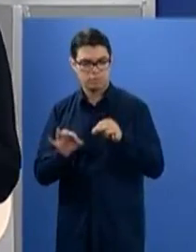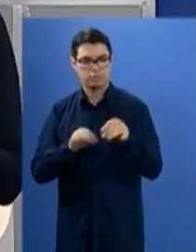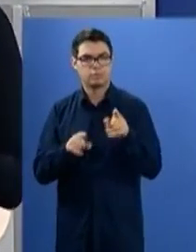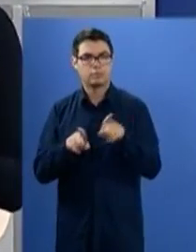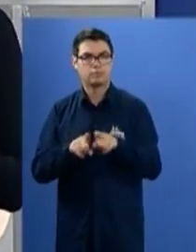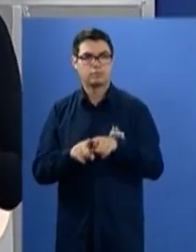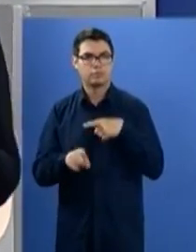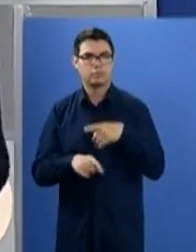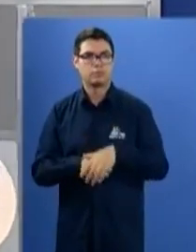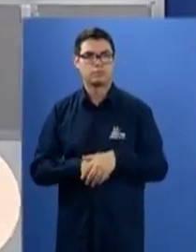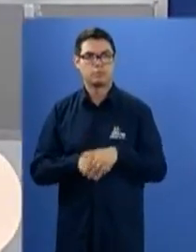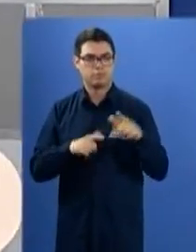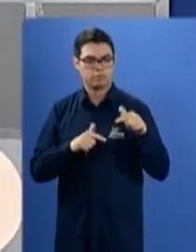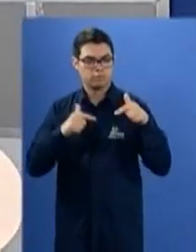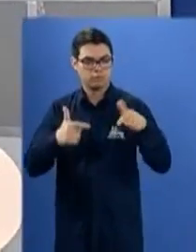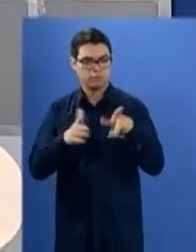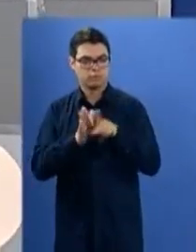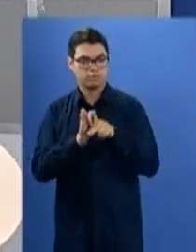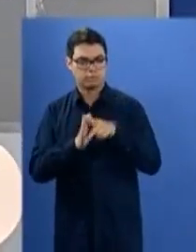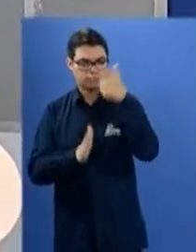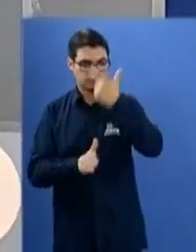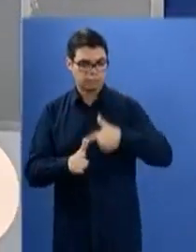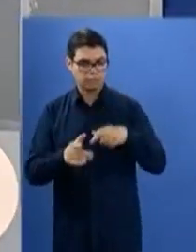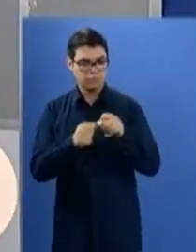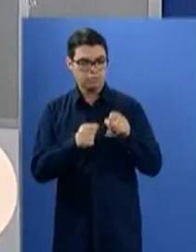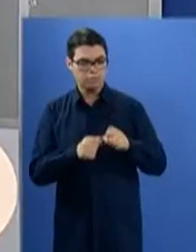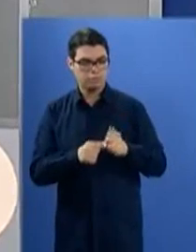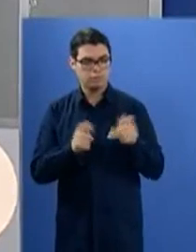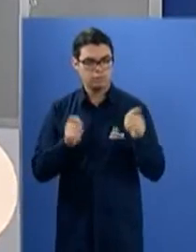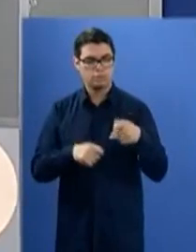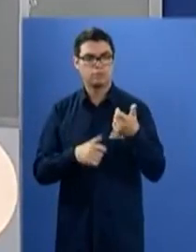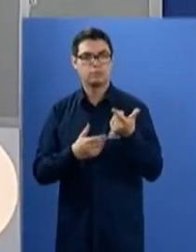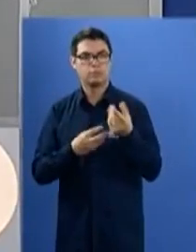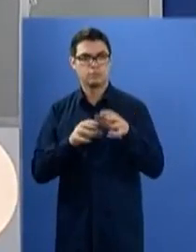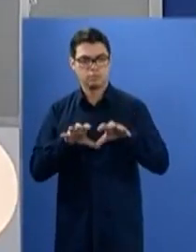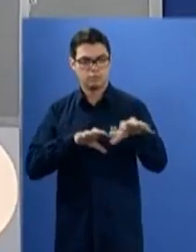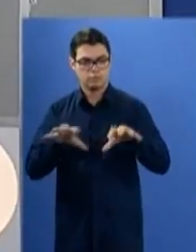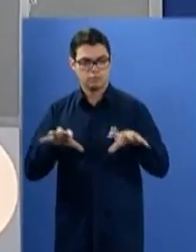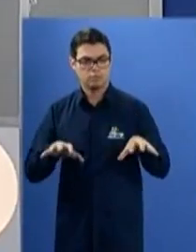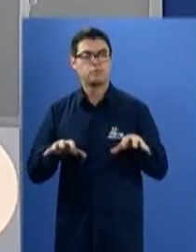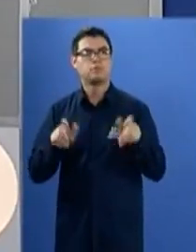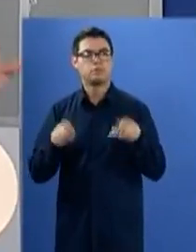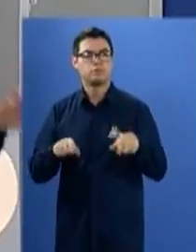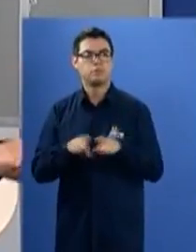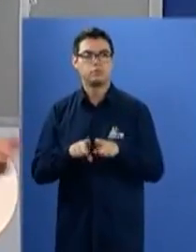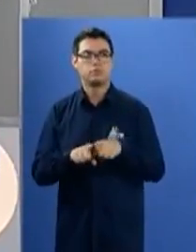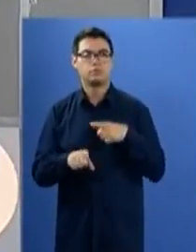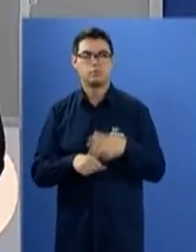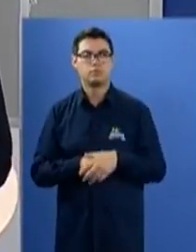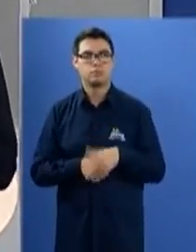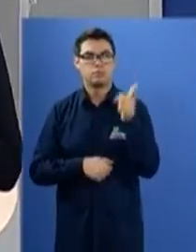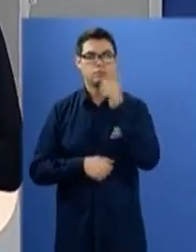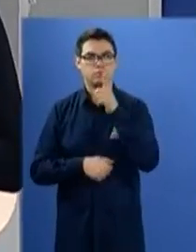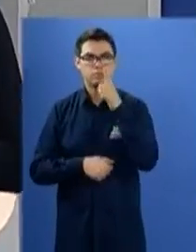As ações do operador, quando independentes das ações das máquinas, podem ser medidas em separado. Também